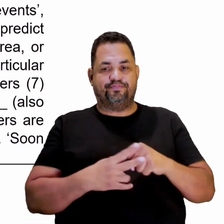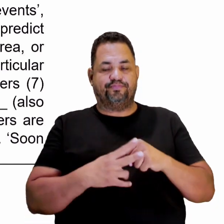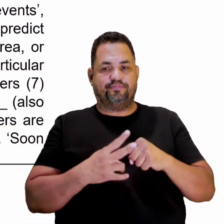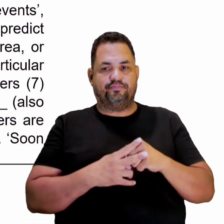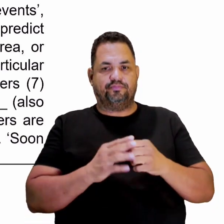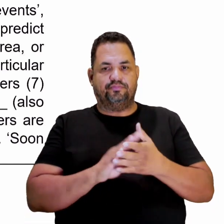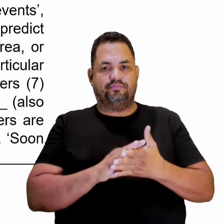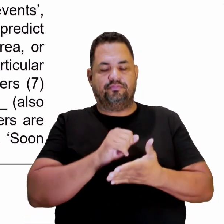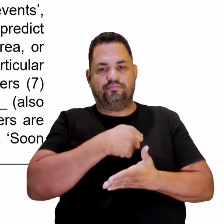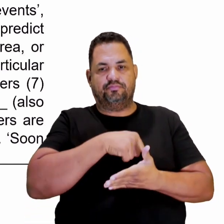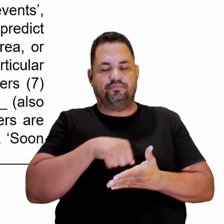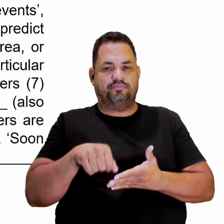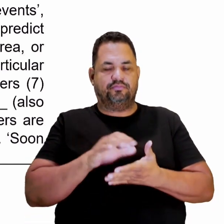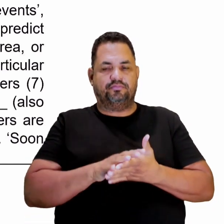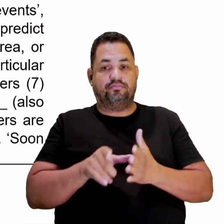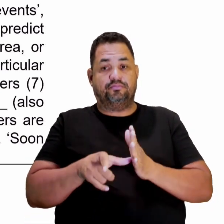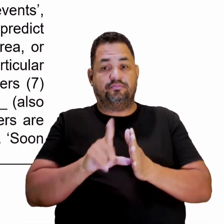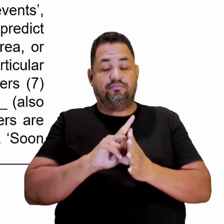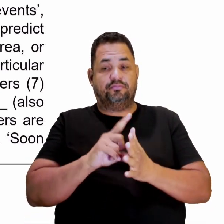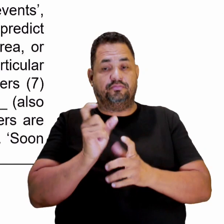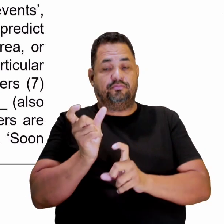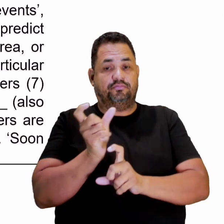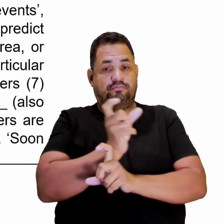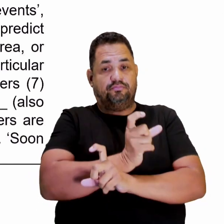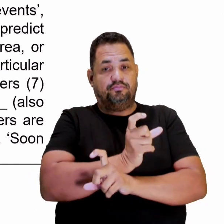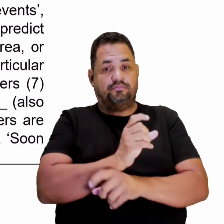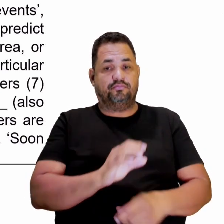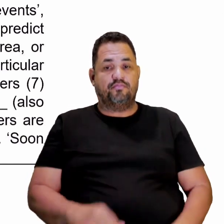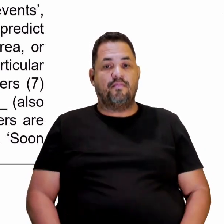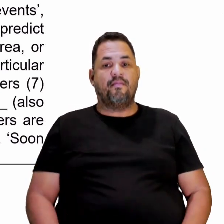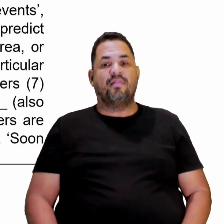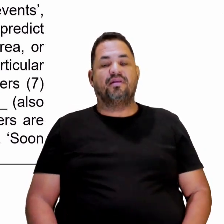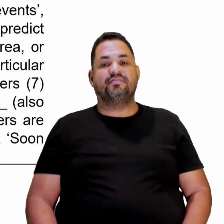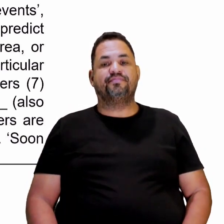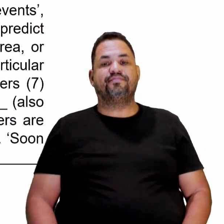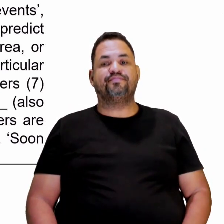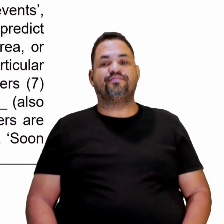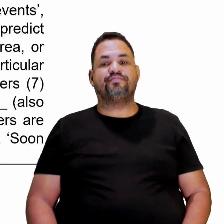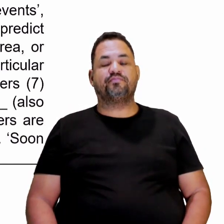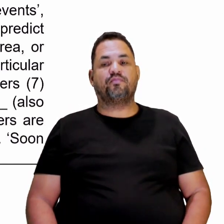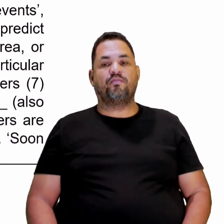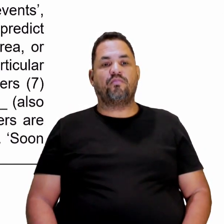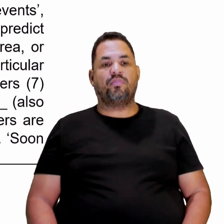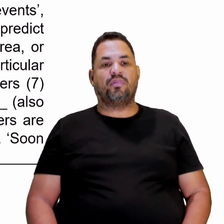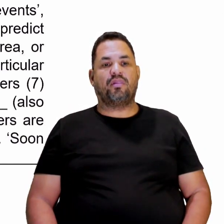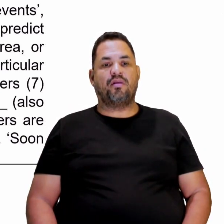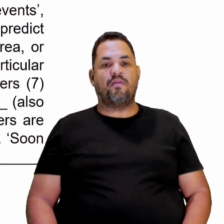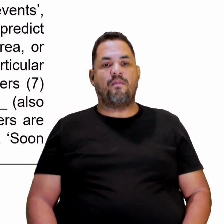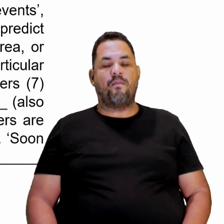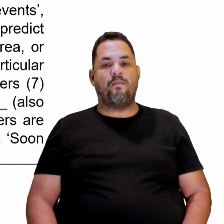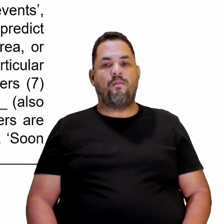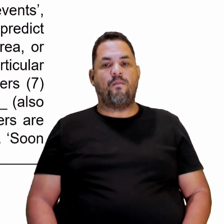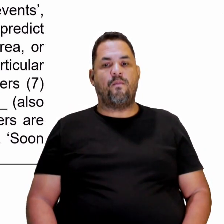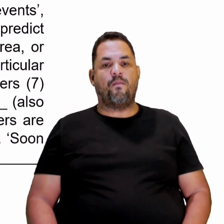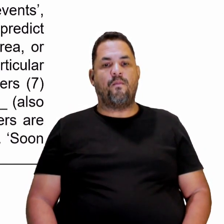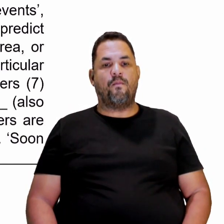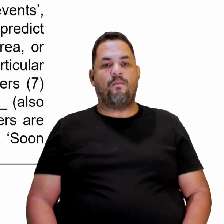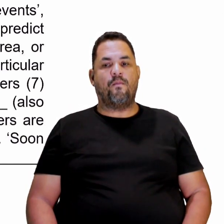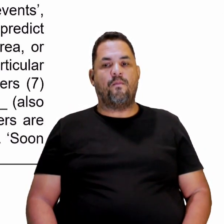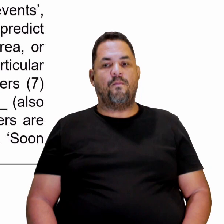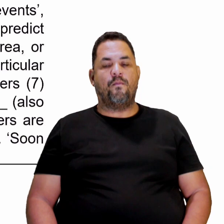verbo, e aí você vai colocar o will antes dele, que é uma afirmação. Will hold a press conference next